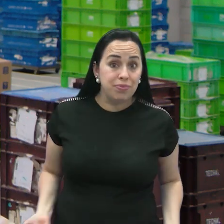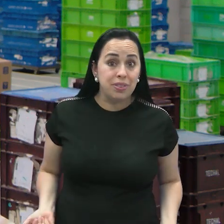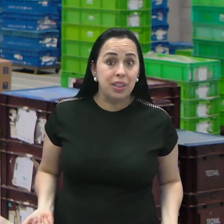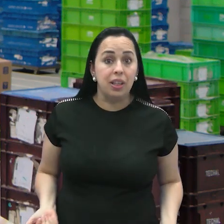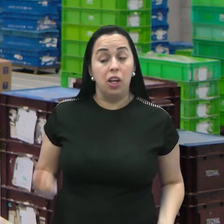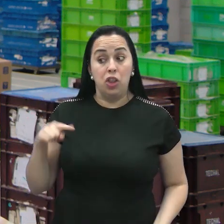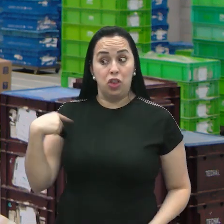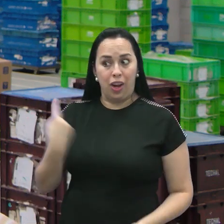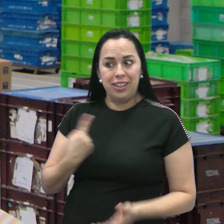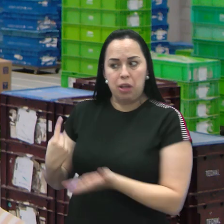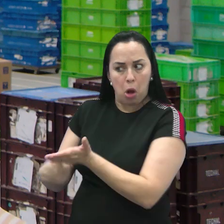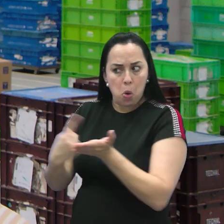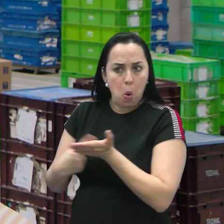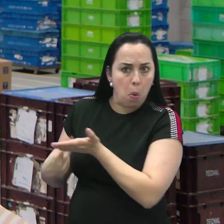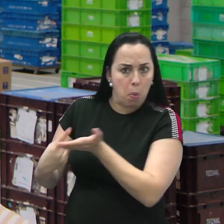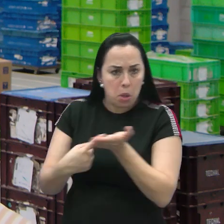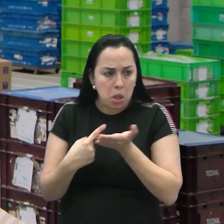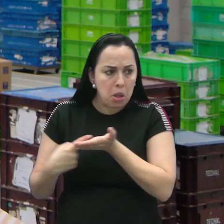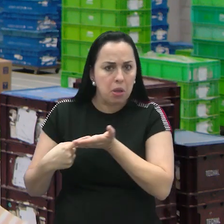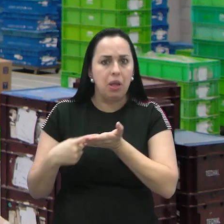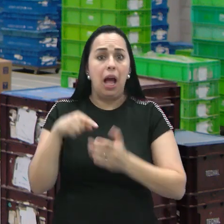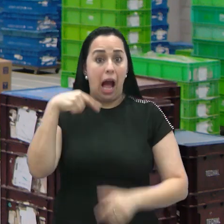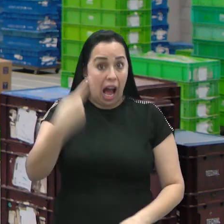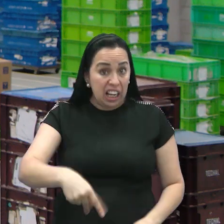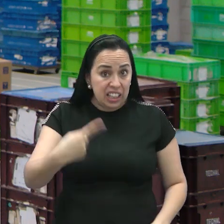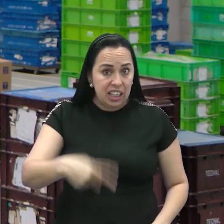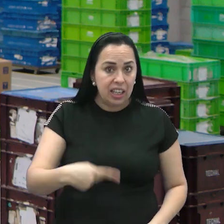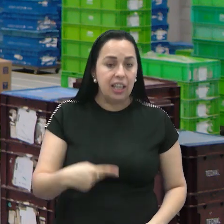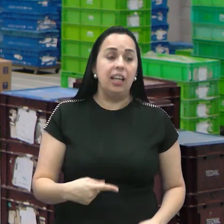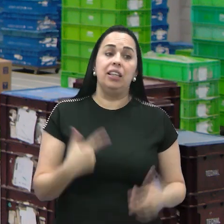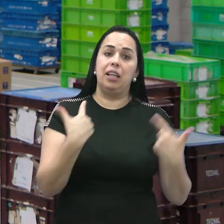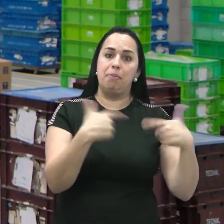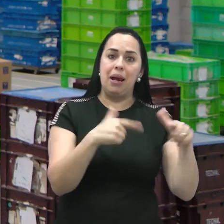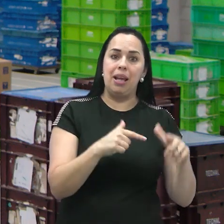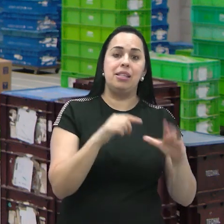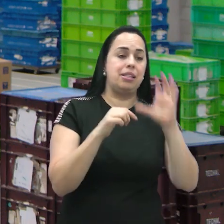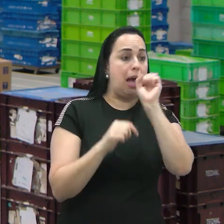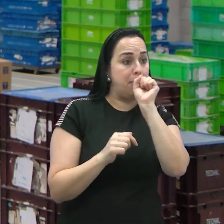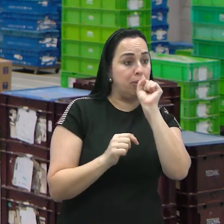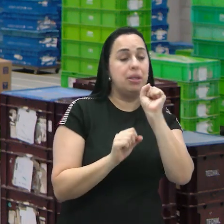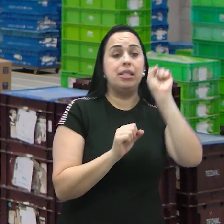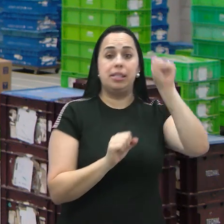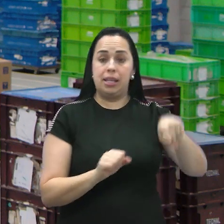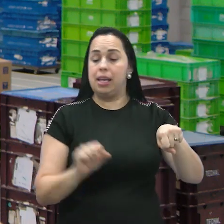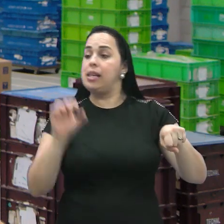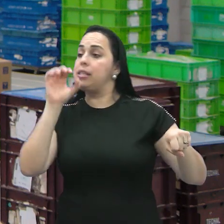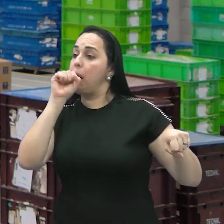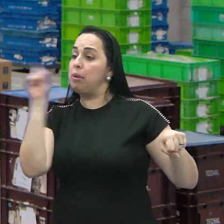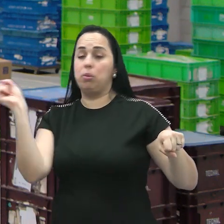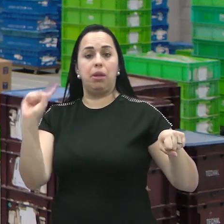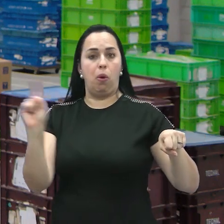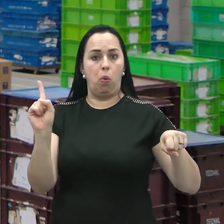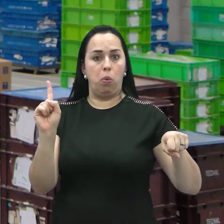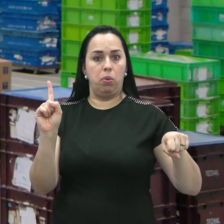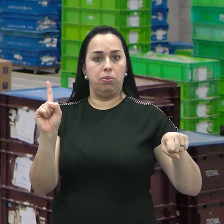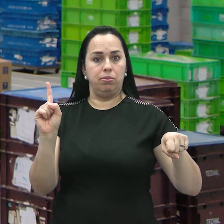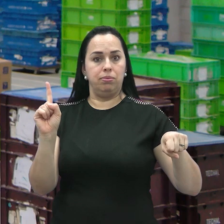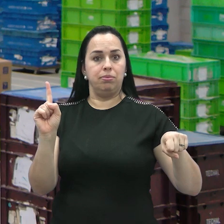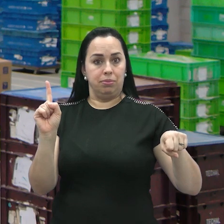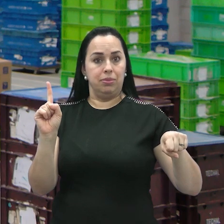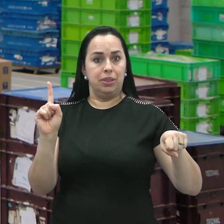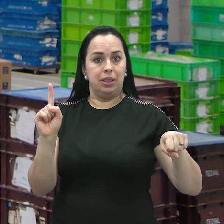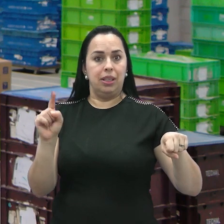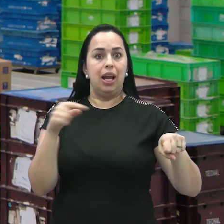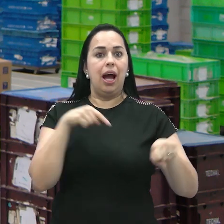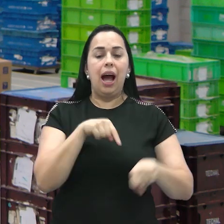Foi um plano nosso, ou seja, então aqui as pessoas trabalham um sábado sim e um sábado não. E daí essas 2 horas e meia, 2 horas